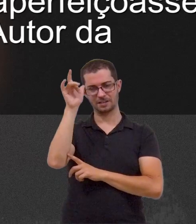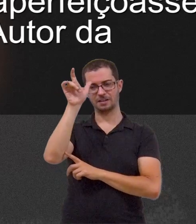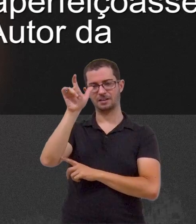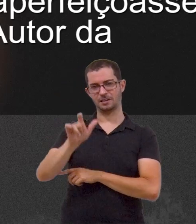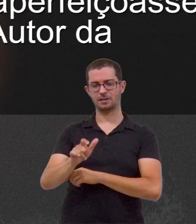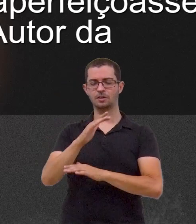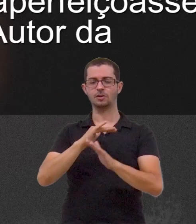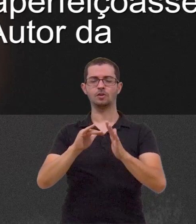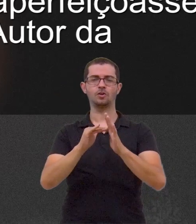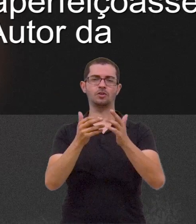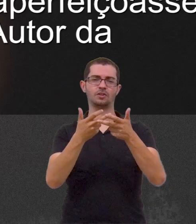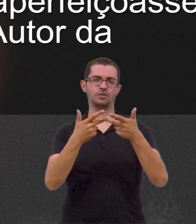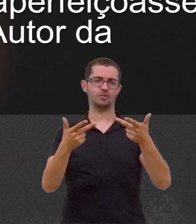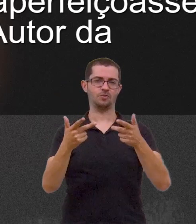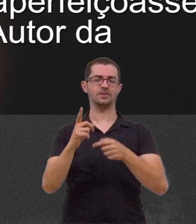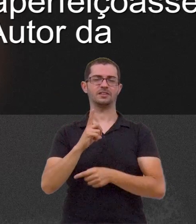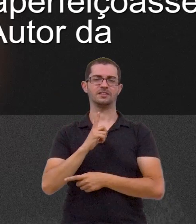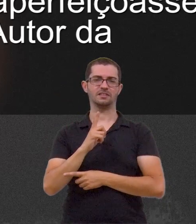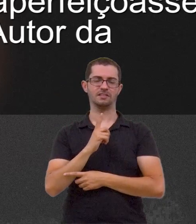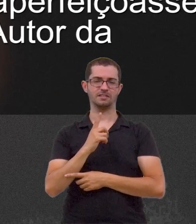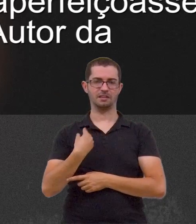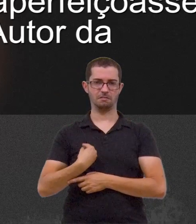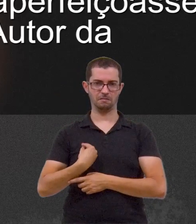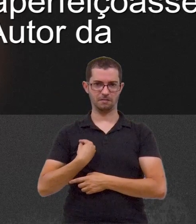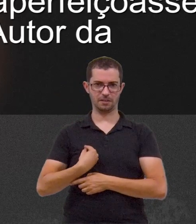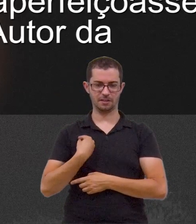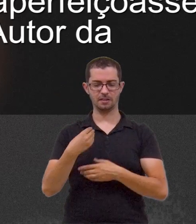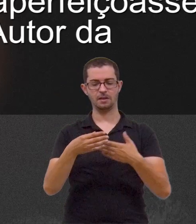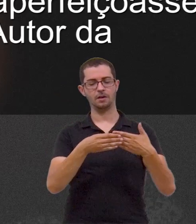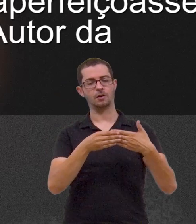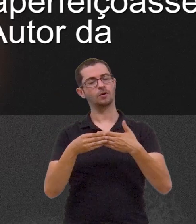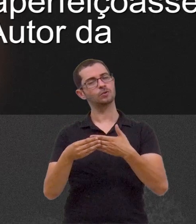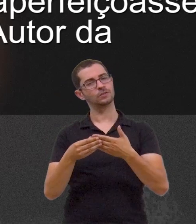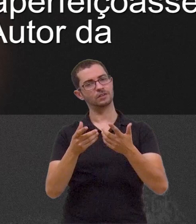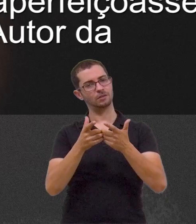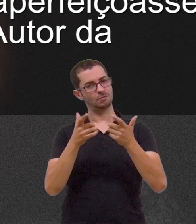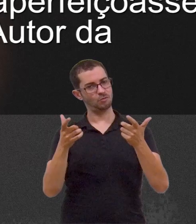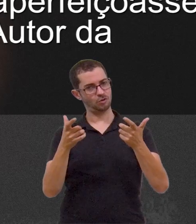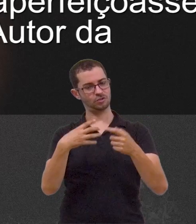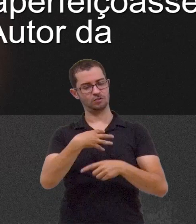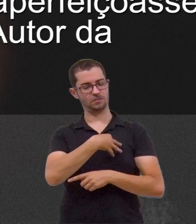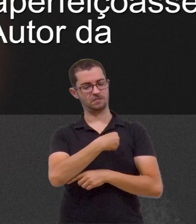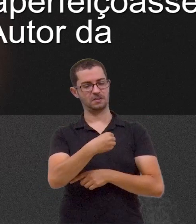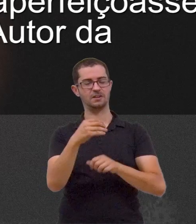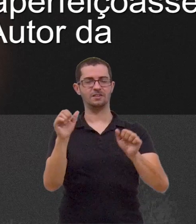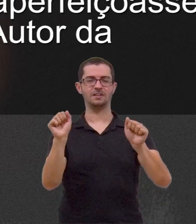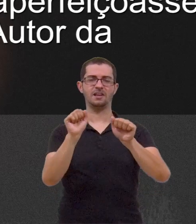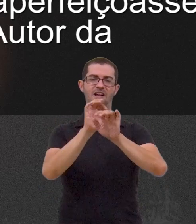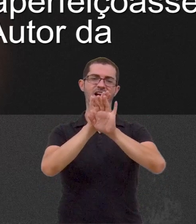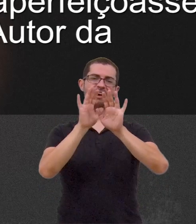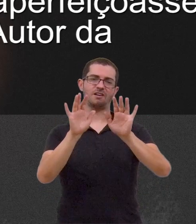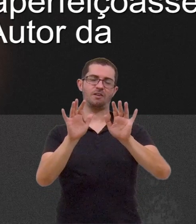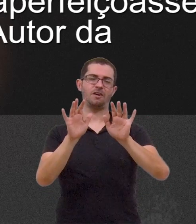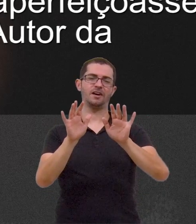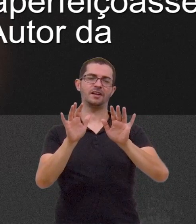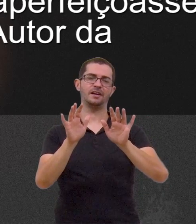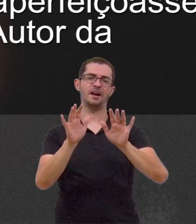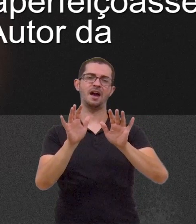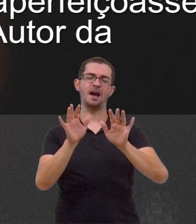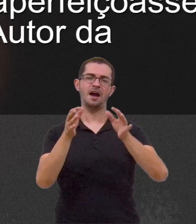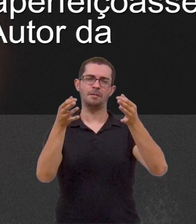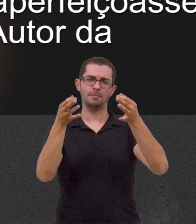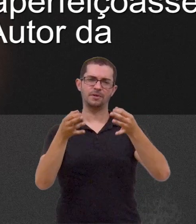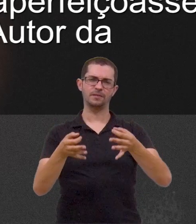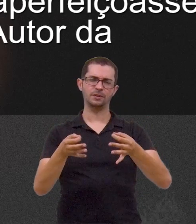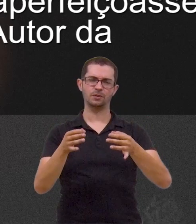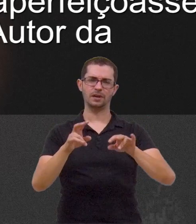as coisas existem, conduzindo muitos filhos à glória, aperfeiçoasse por meio de sofrimentos o